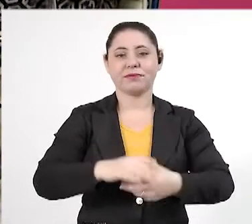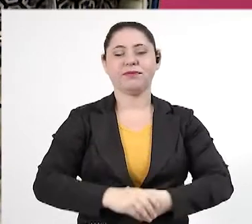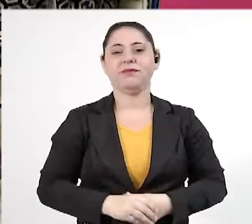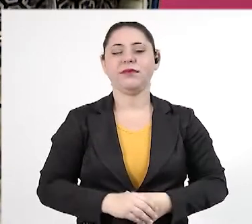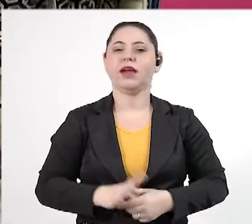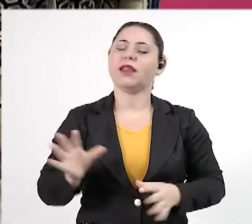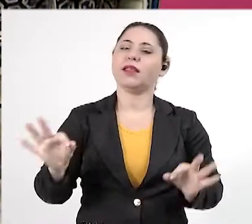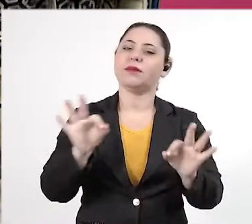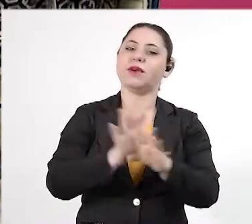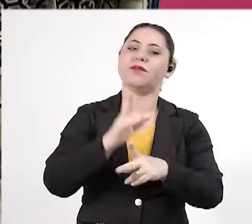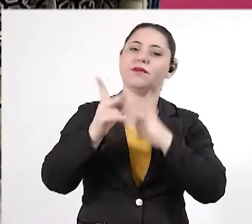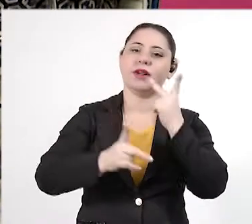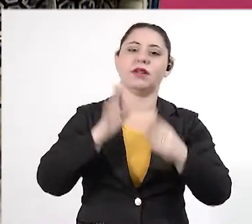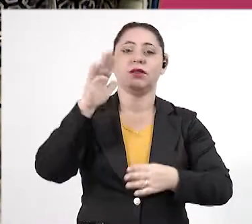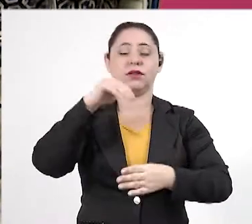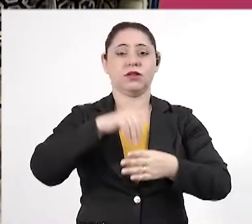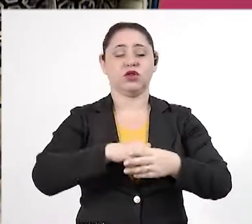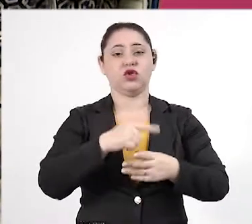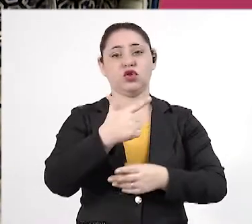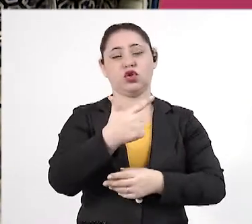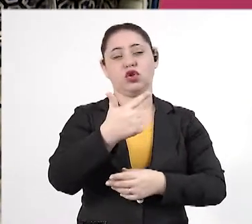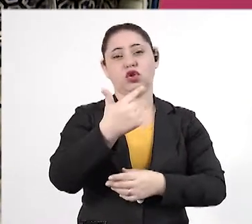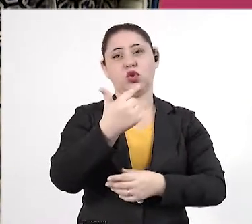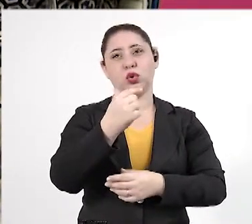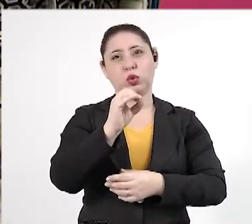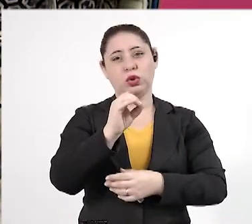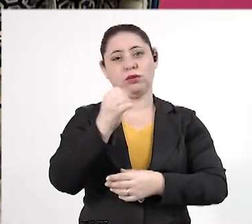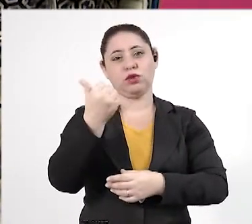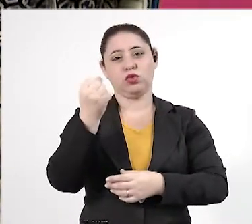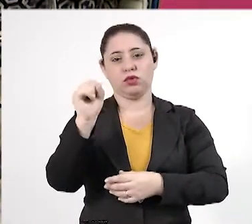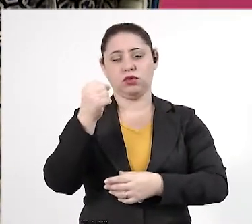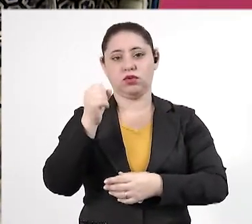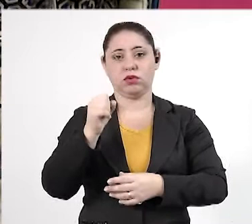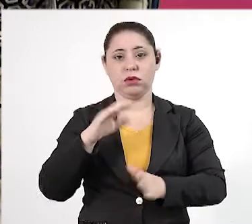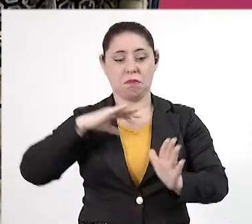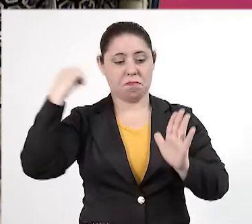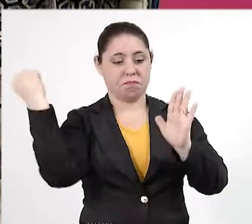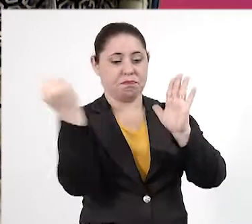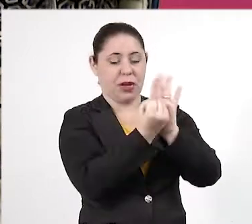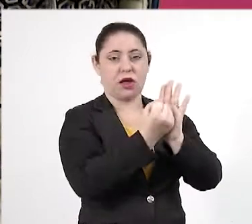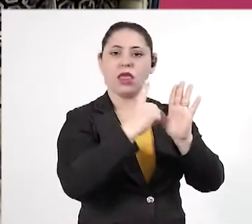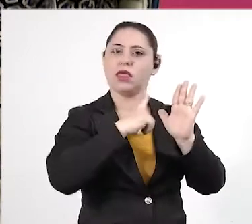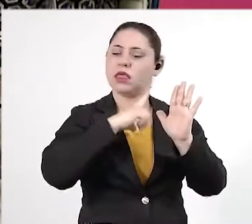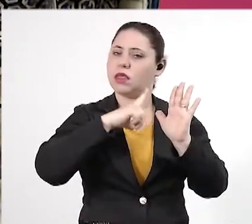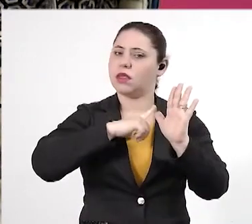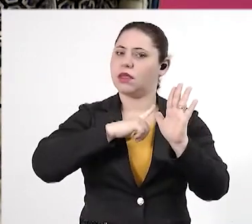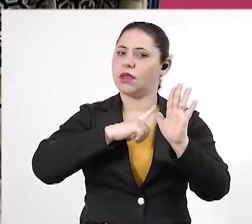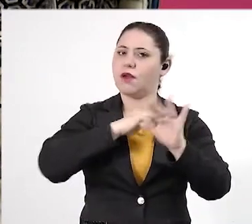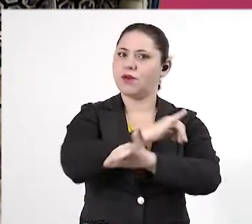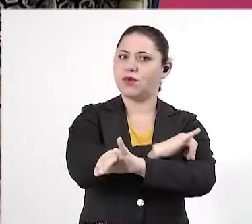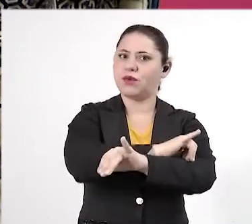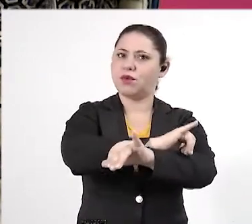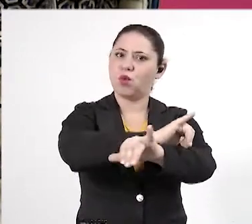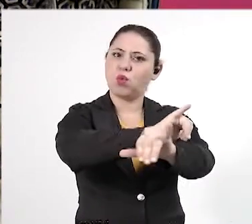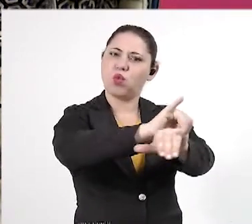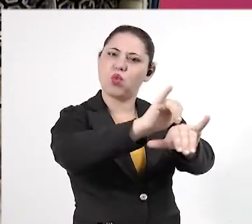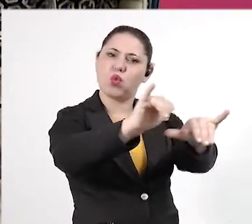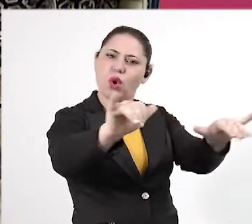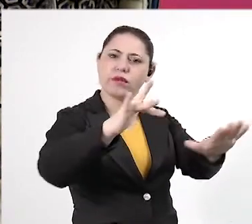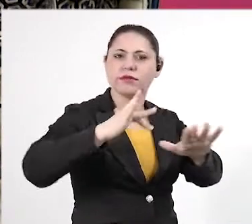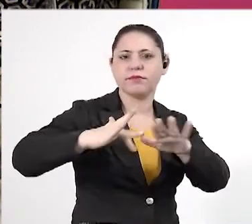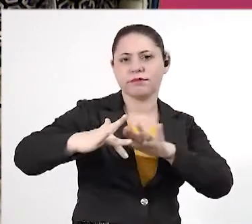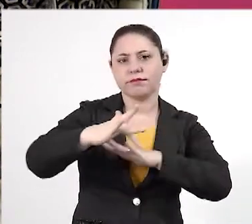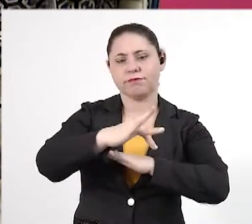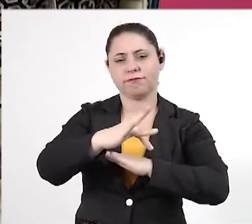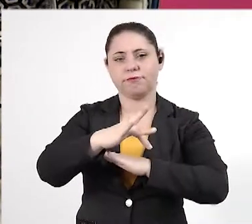o bloco anterior falando das eleições de 2018, que realmente foram um marco. E tem toda essa questão da informação, da